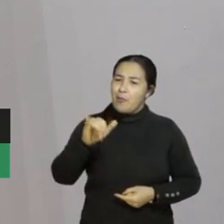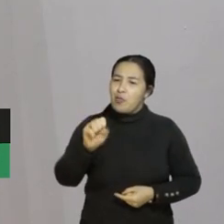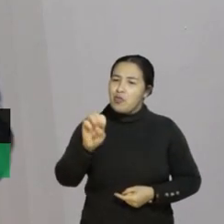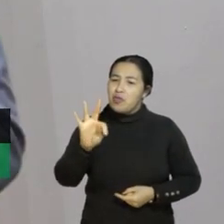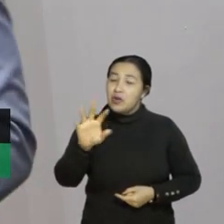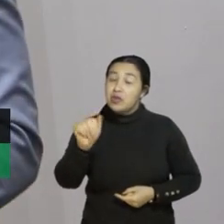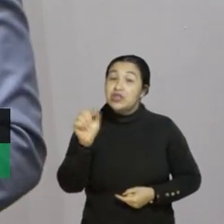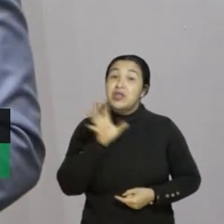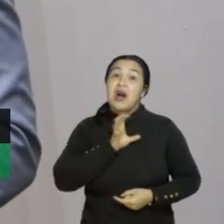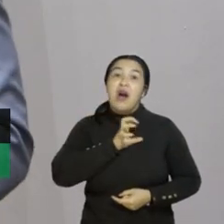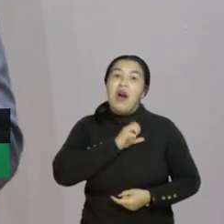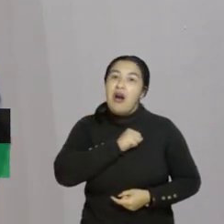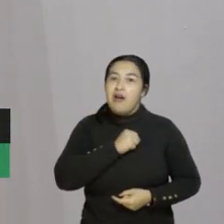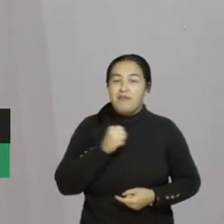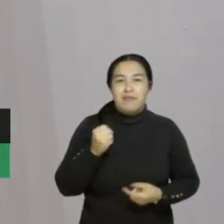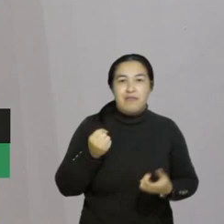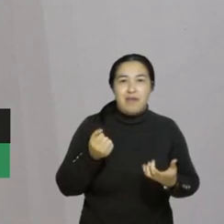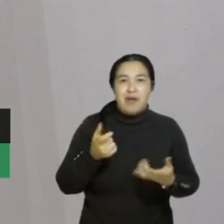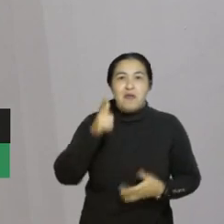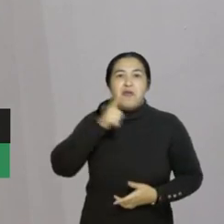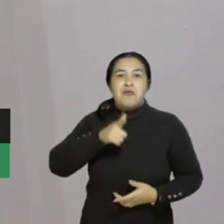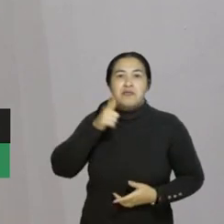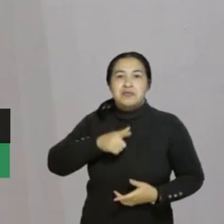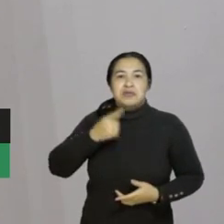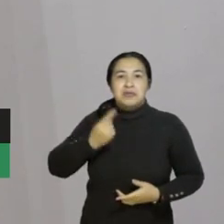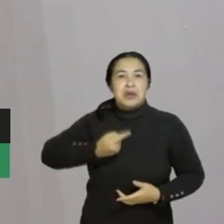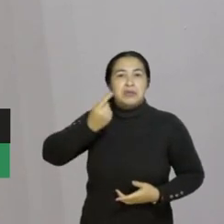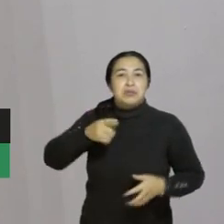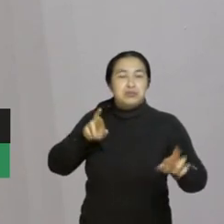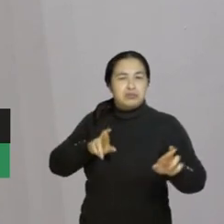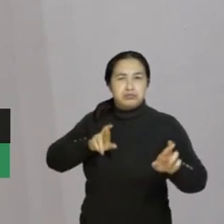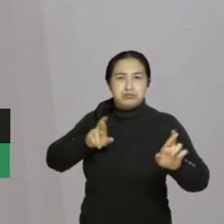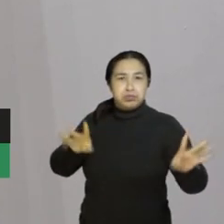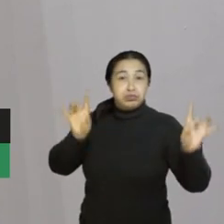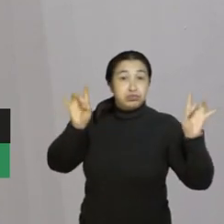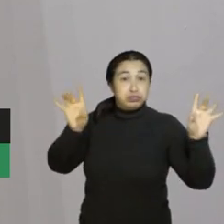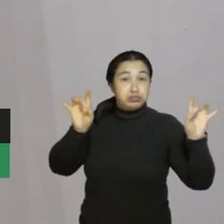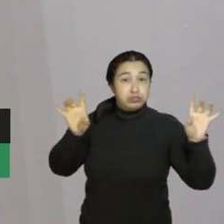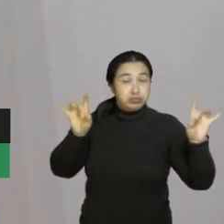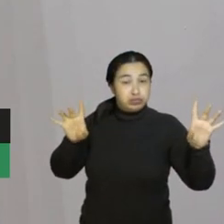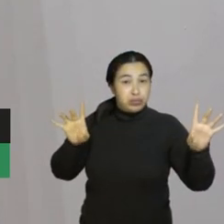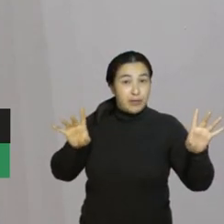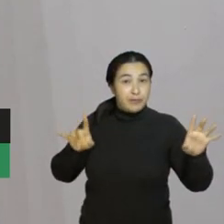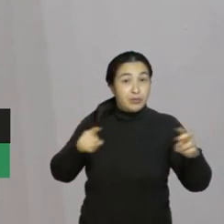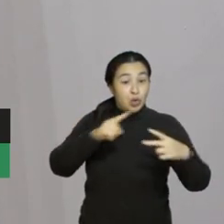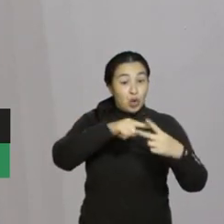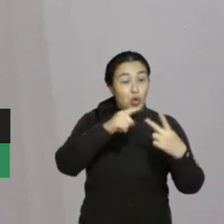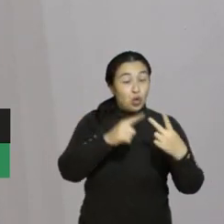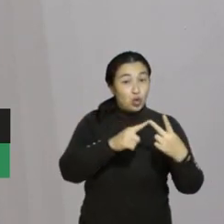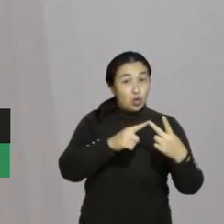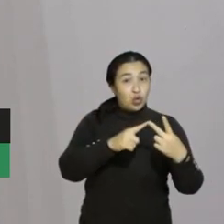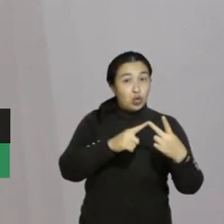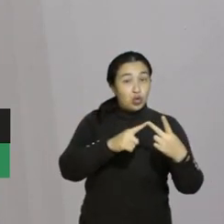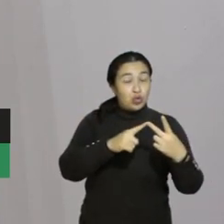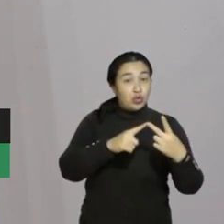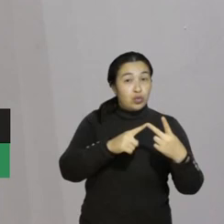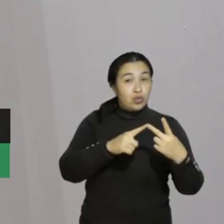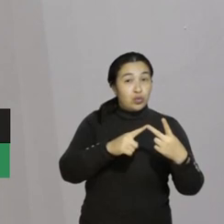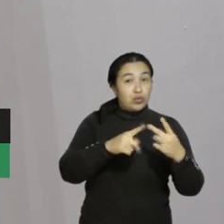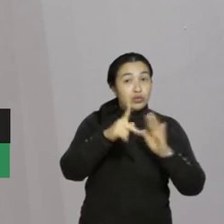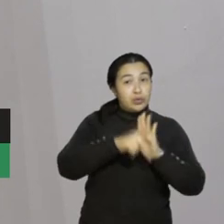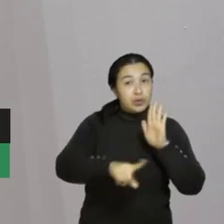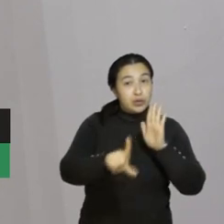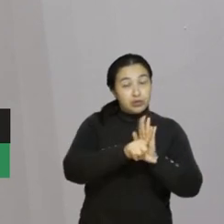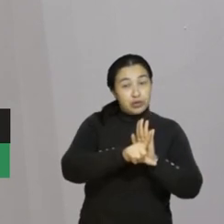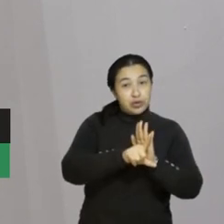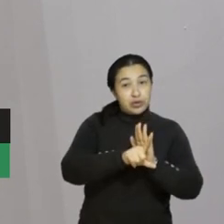3 projetos de leis que transforma o defensor público em semideus.